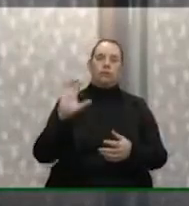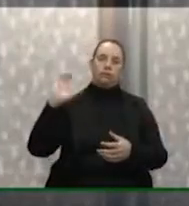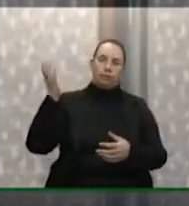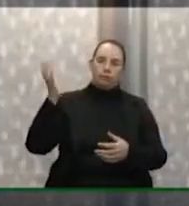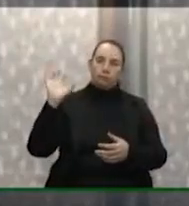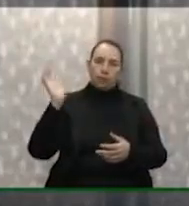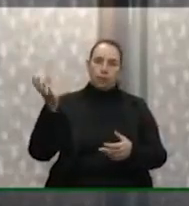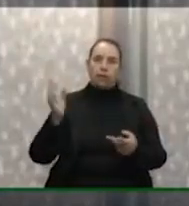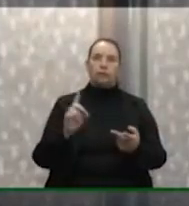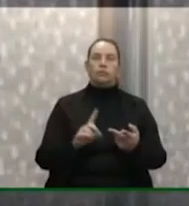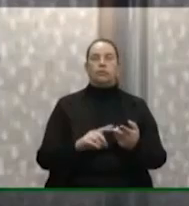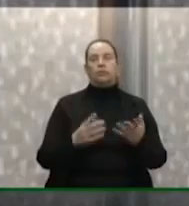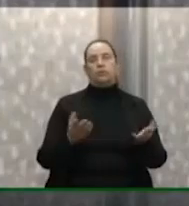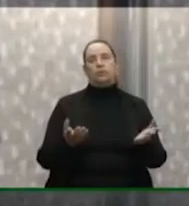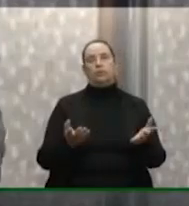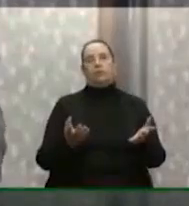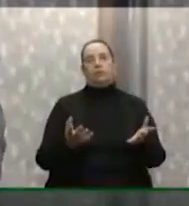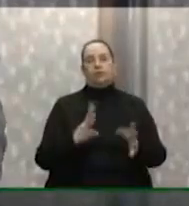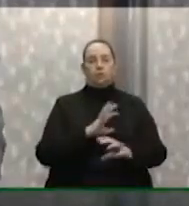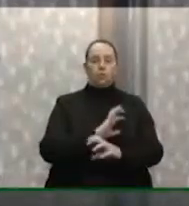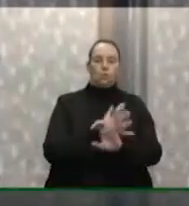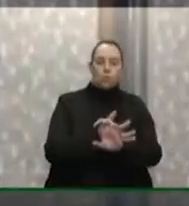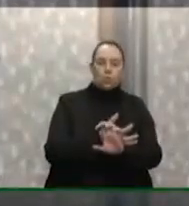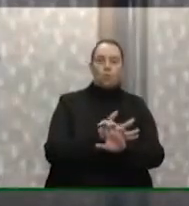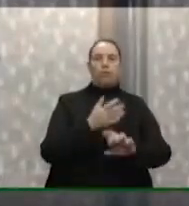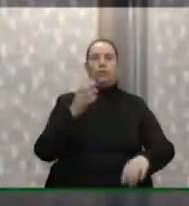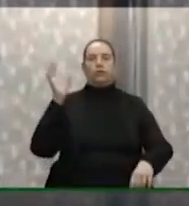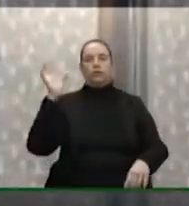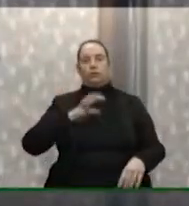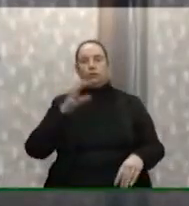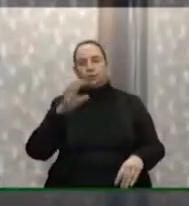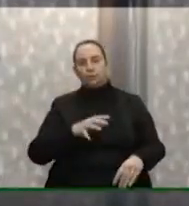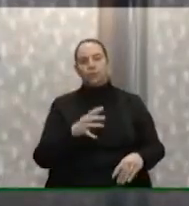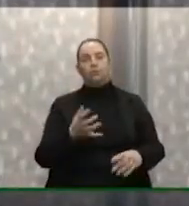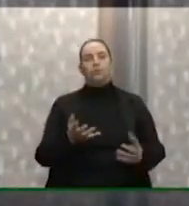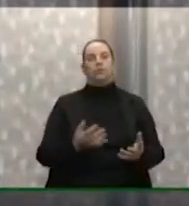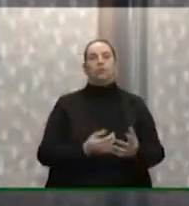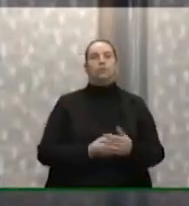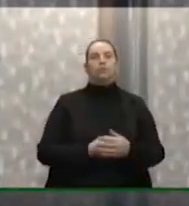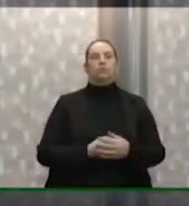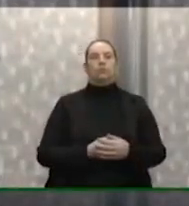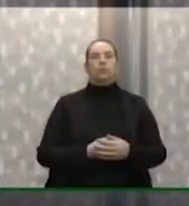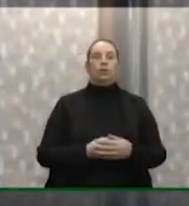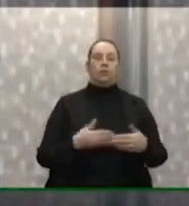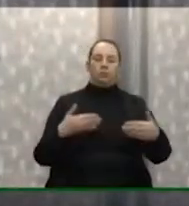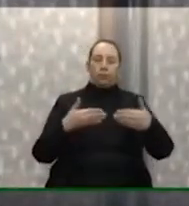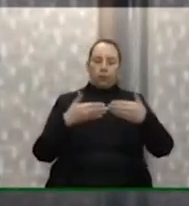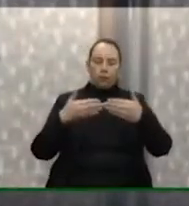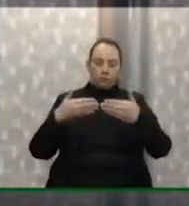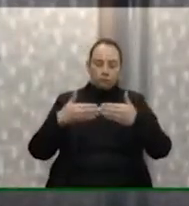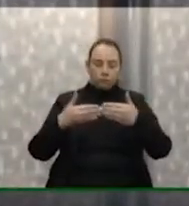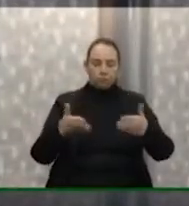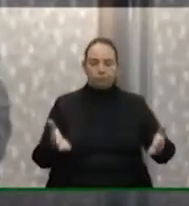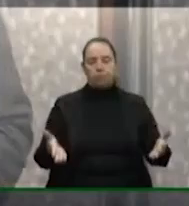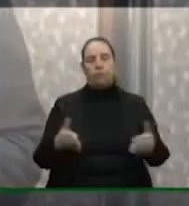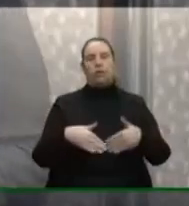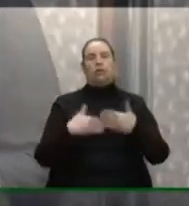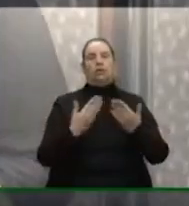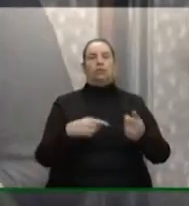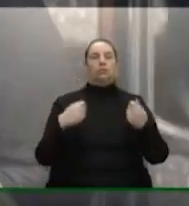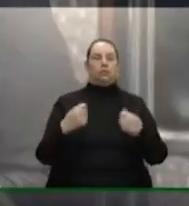climáticas seja de seca estiagem seja de chuvas exageradas Barreiras nós precisamos